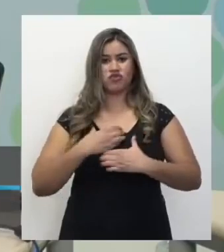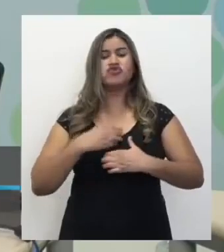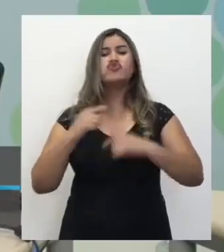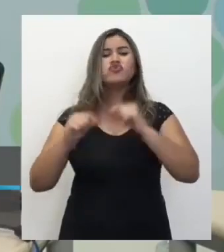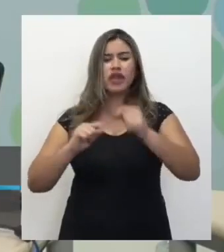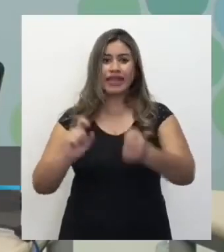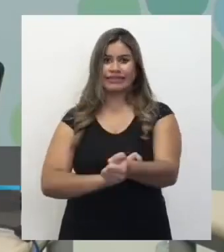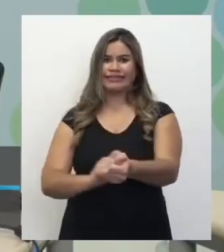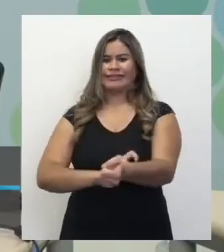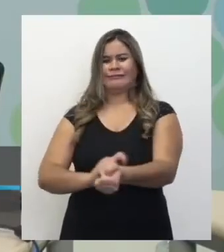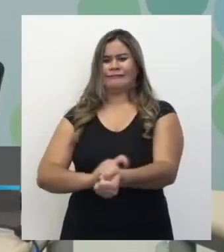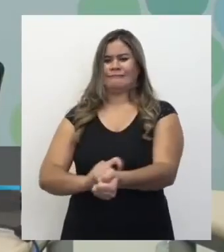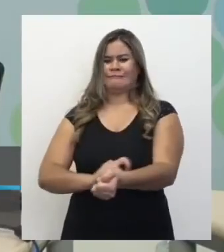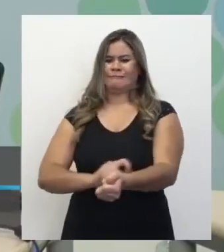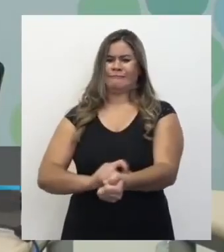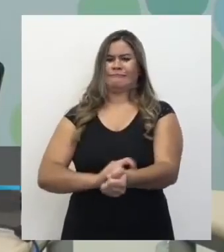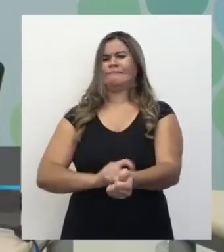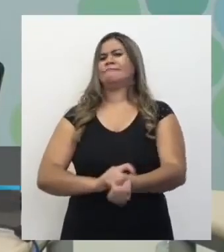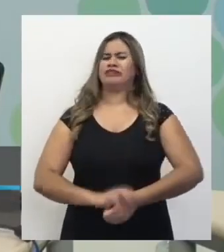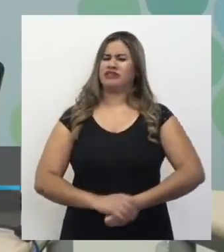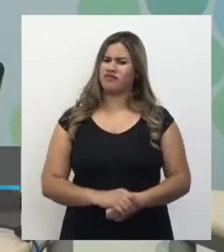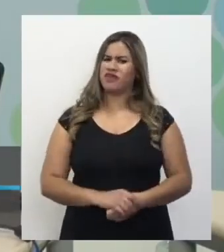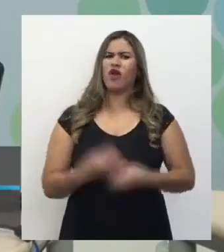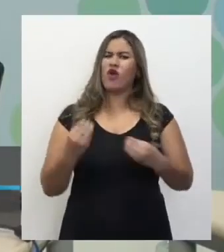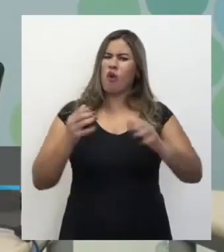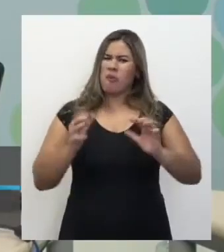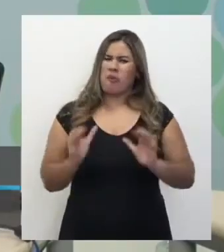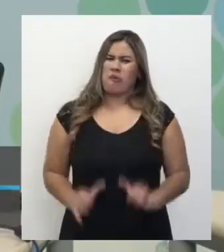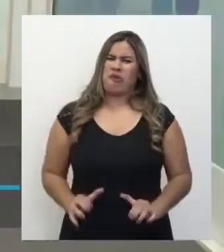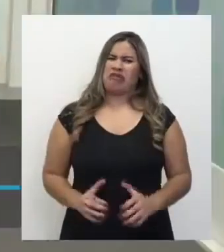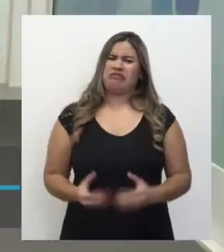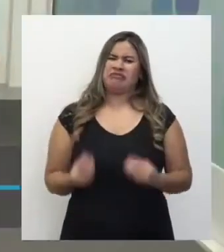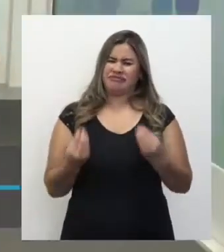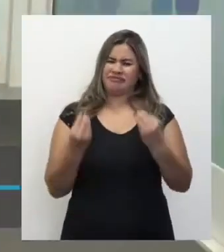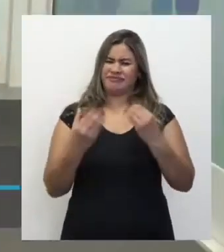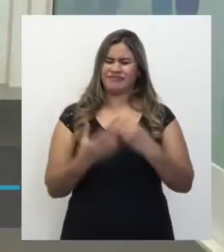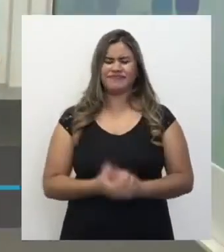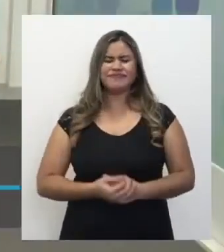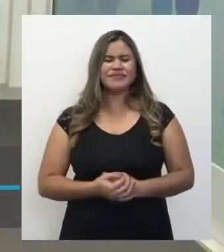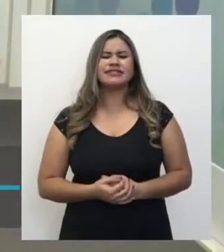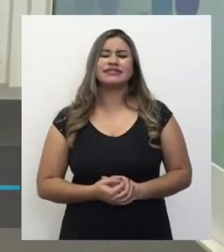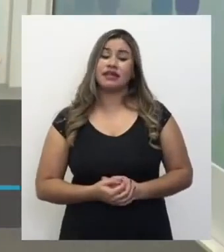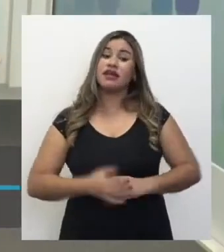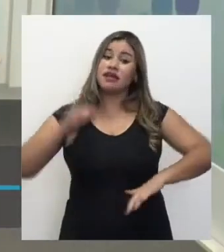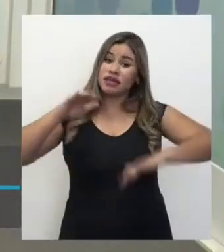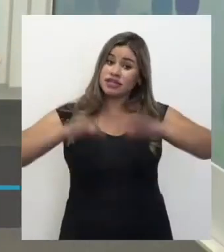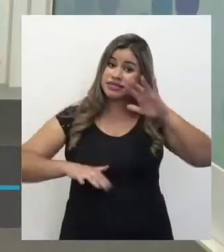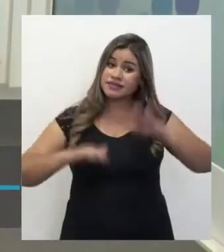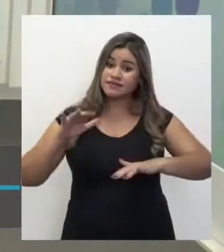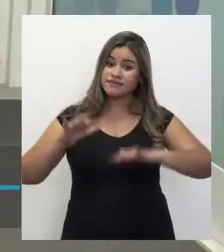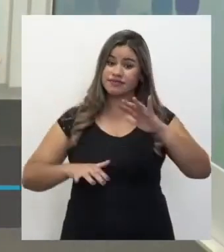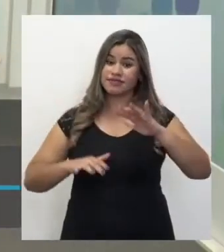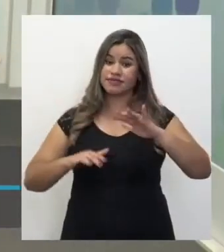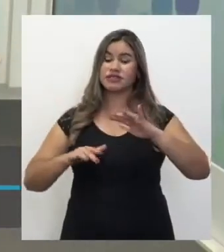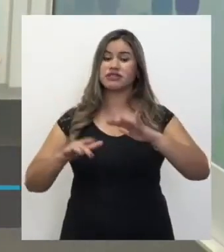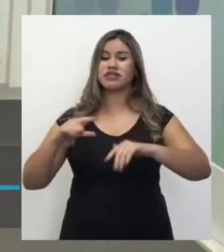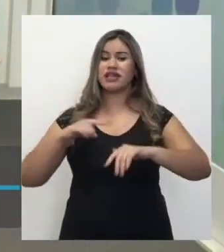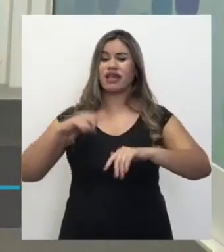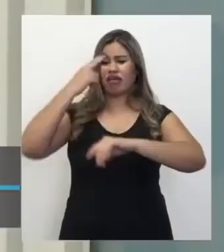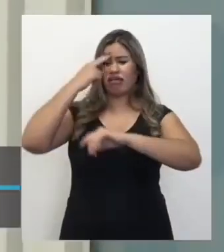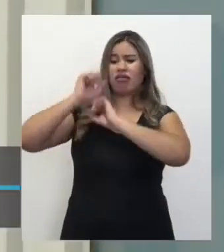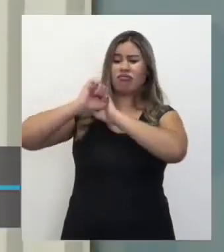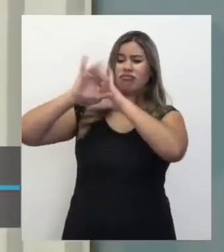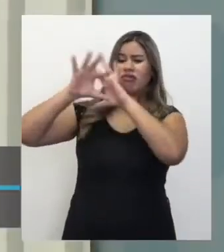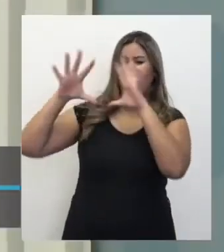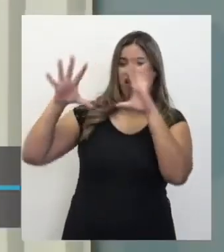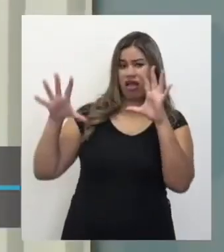na hora dessa leitura, assim, raiva de ver esse comportamento que às vezes é tido como normal. Nós falamos, né? Às vezes não, né? Se é fantasioso, o